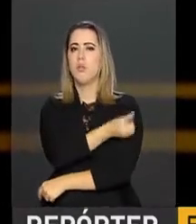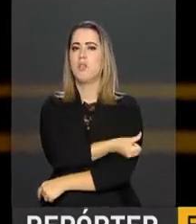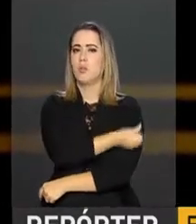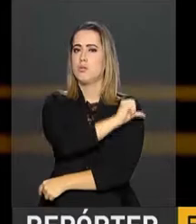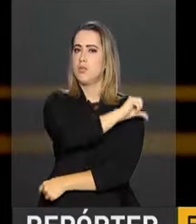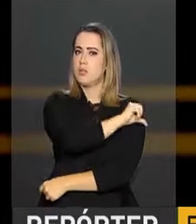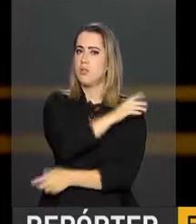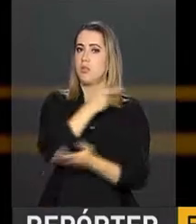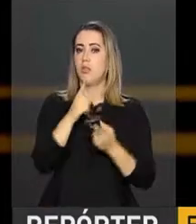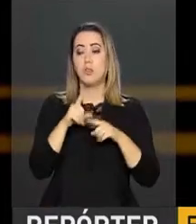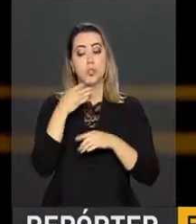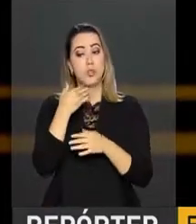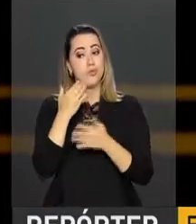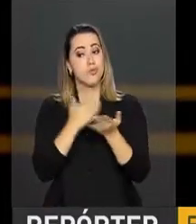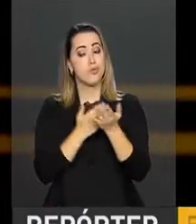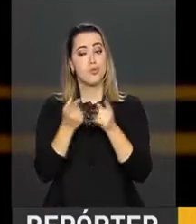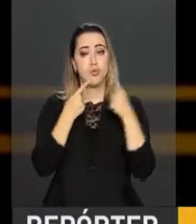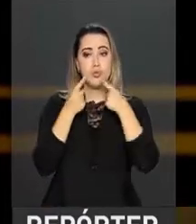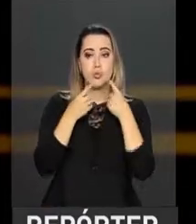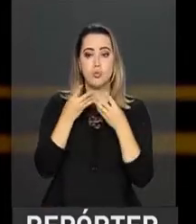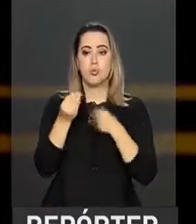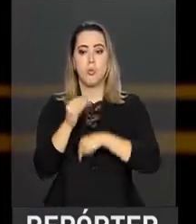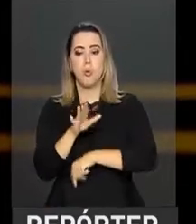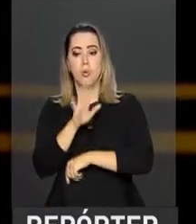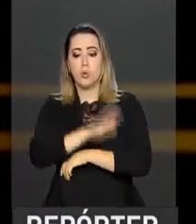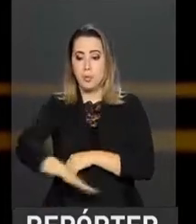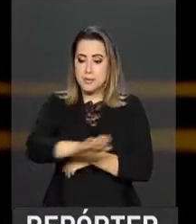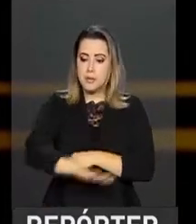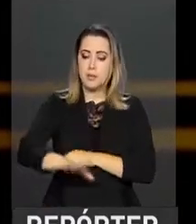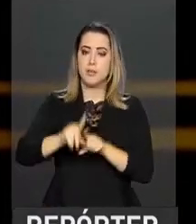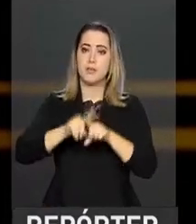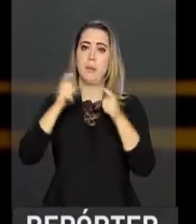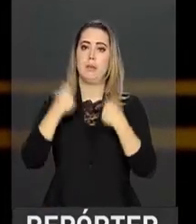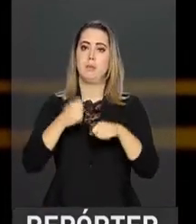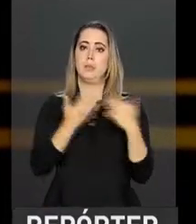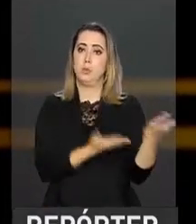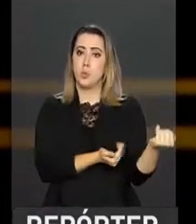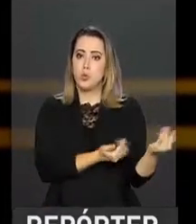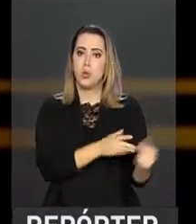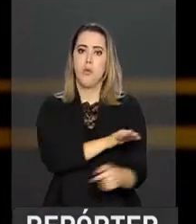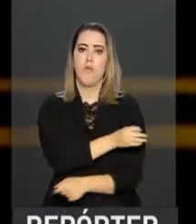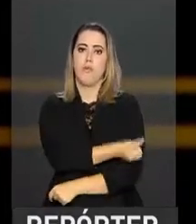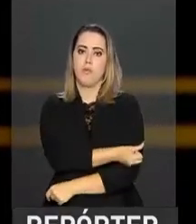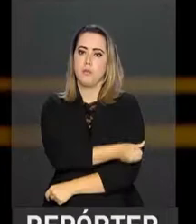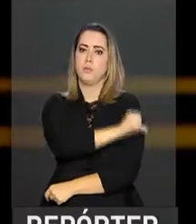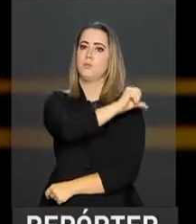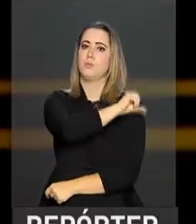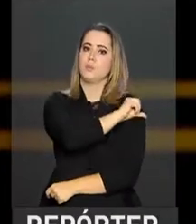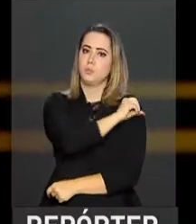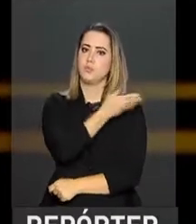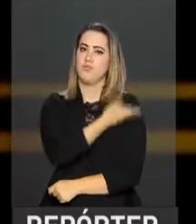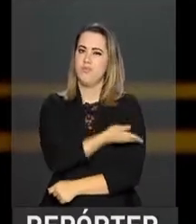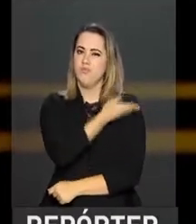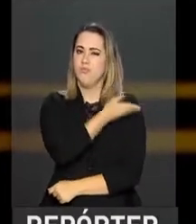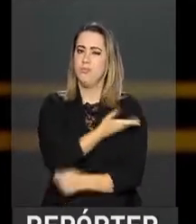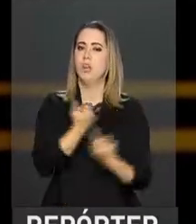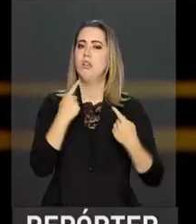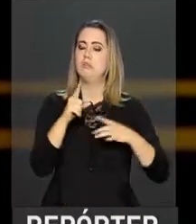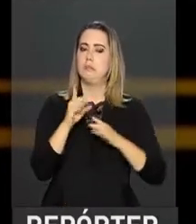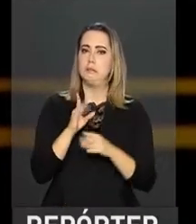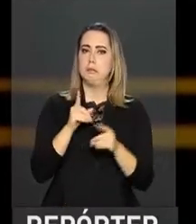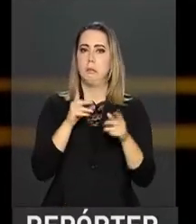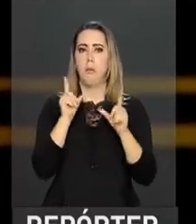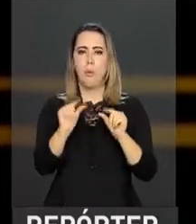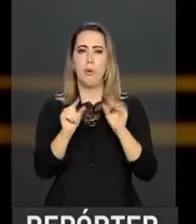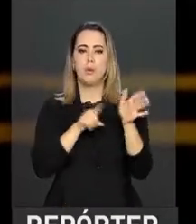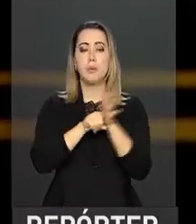educação inicial, sobre o ensino médio. A educação fundamental também tem discussão, mas nessa segunda parte do ensino fundamental tem pouca